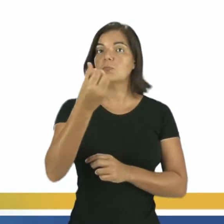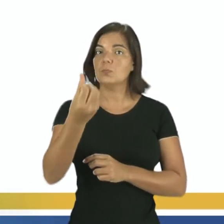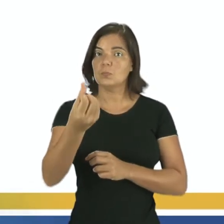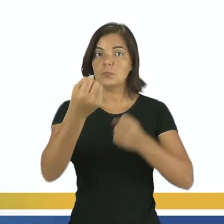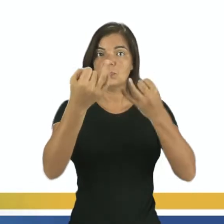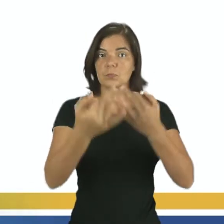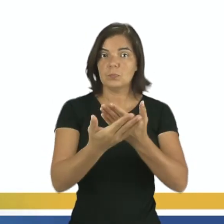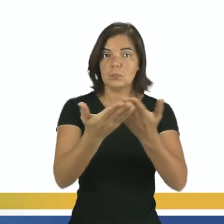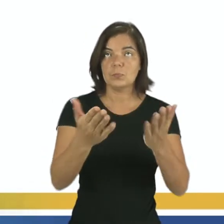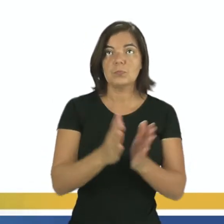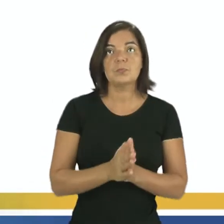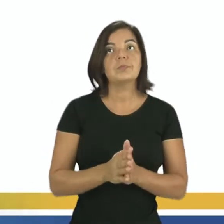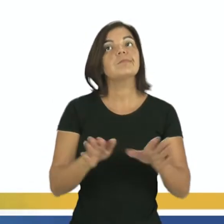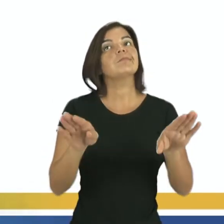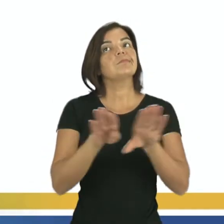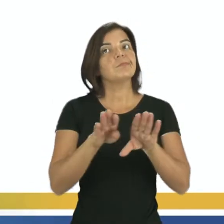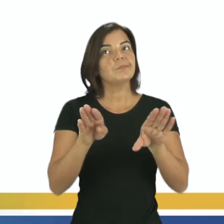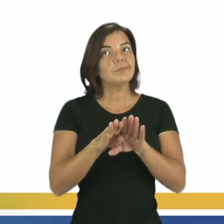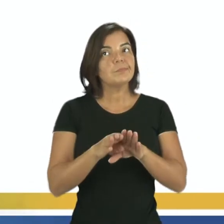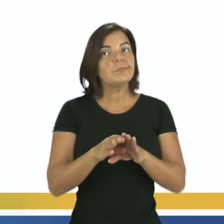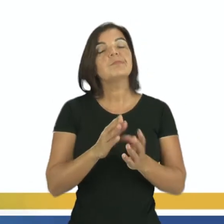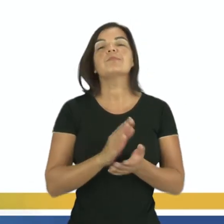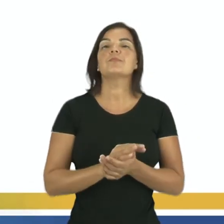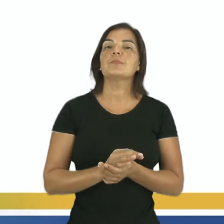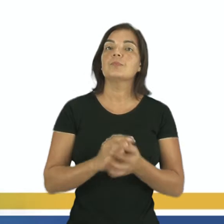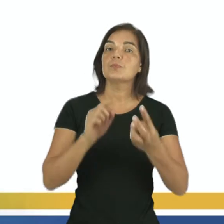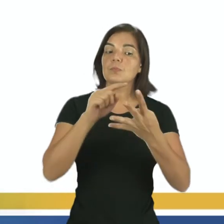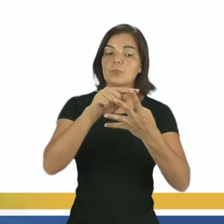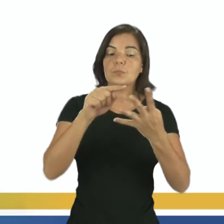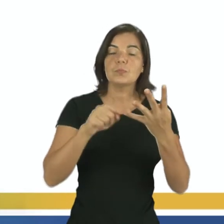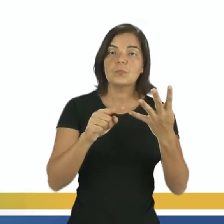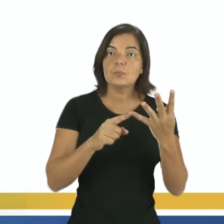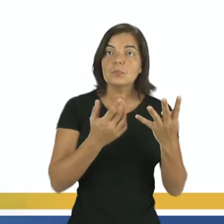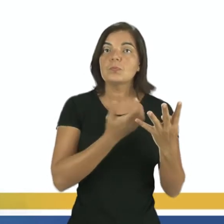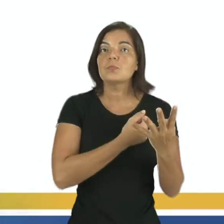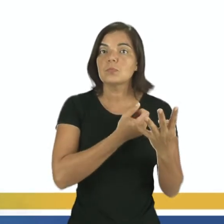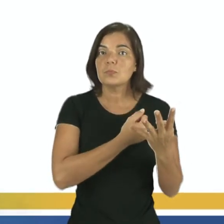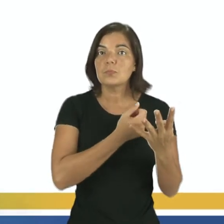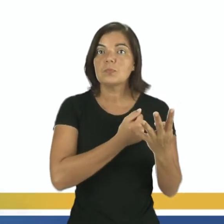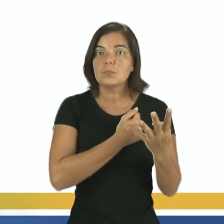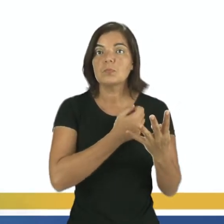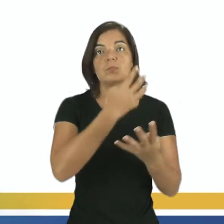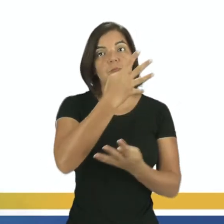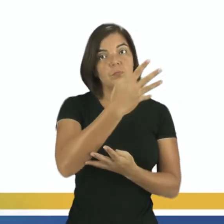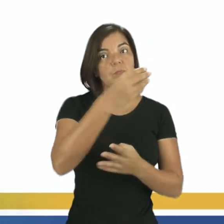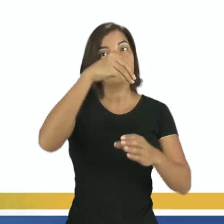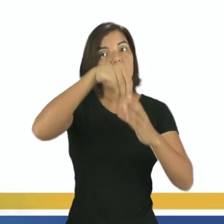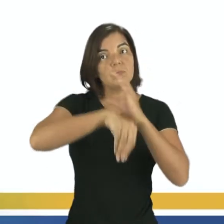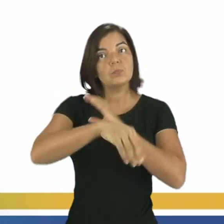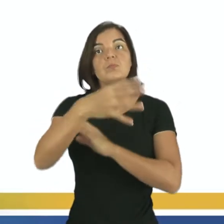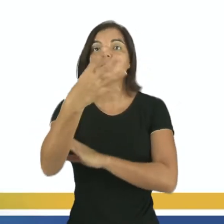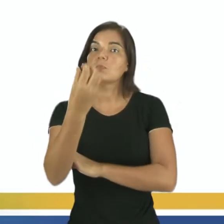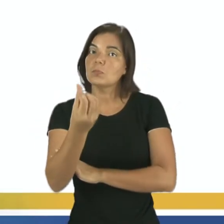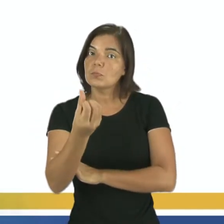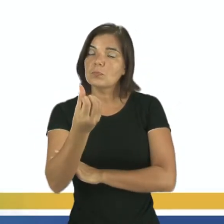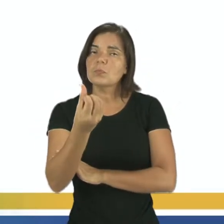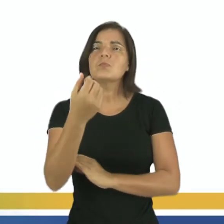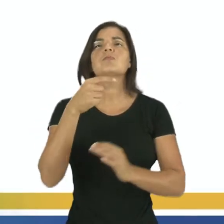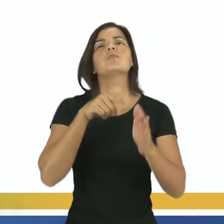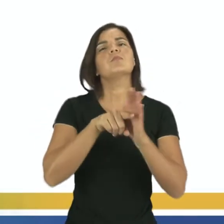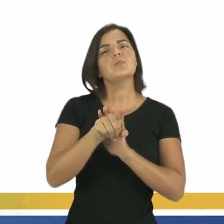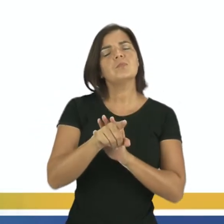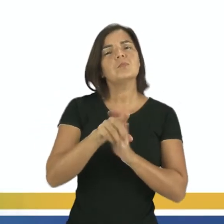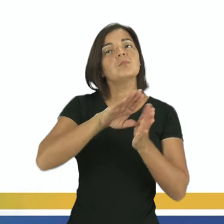falei para você. E ao mesmo tempo, porque os 4 números, eles estão na tabuada do 4 e do 6. Aí eu pergunto para